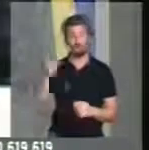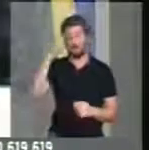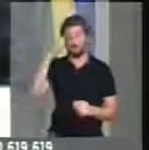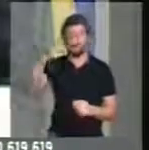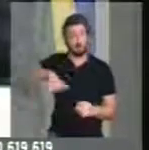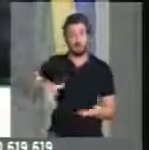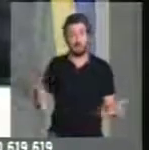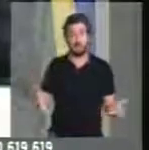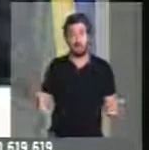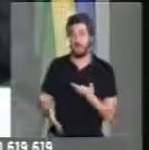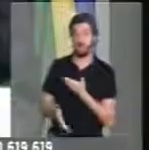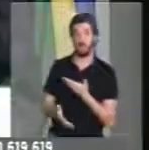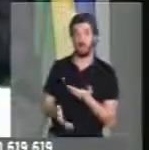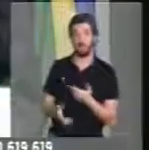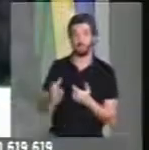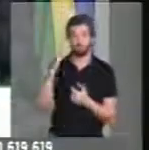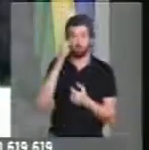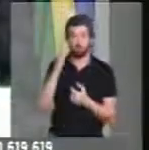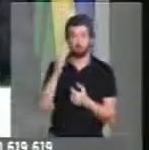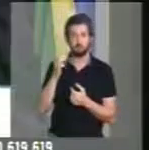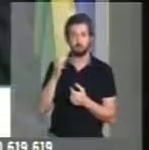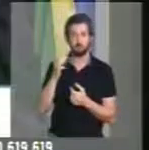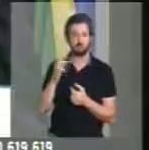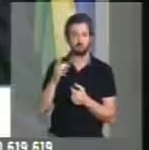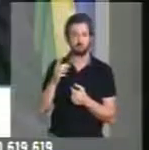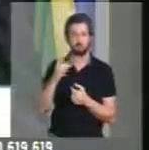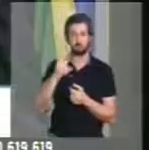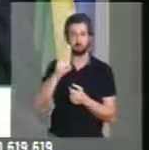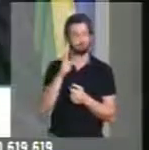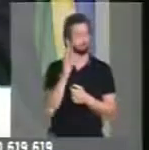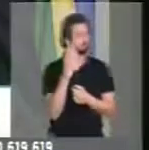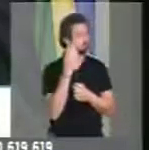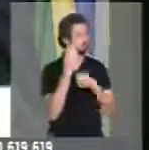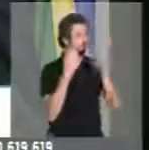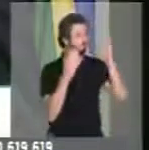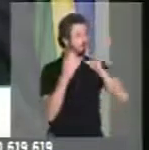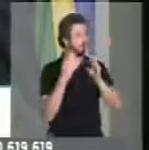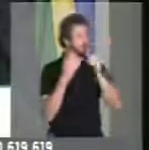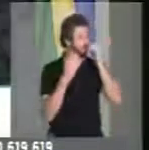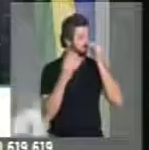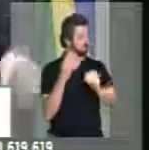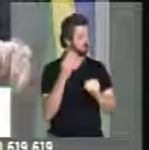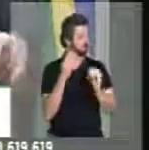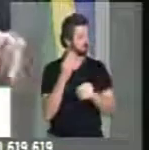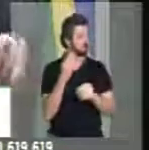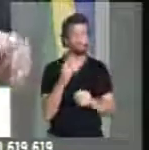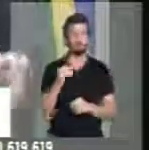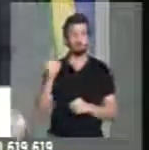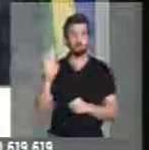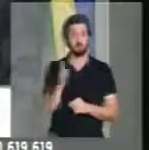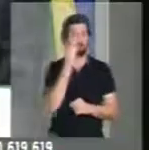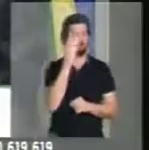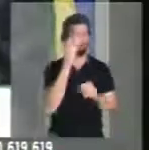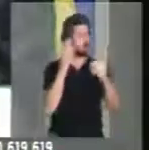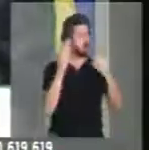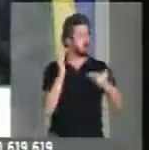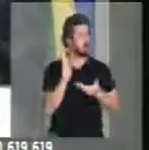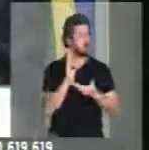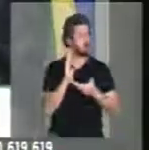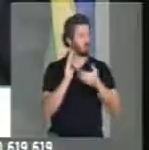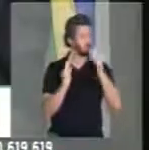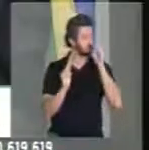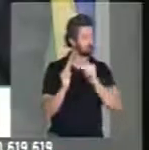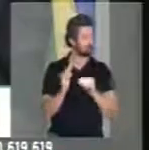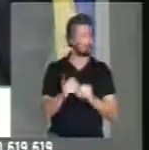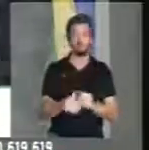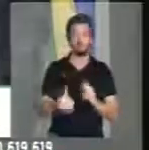repete. A Dilma virou as costas para o Brasil, virou as costas para esta casa, virou